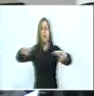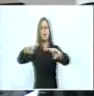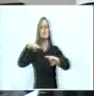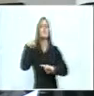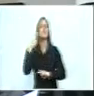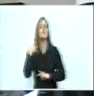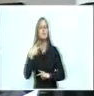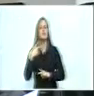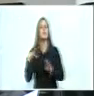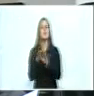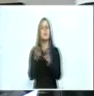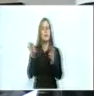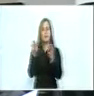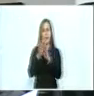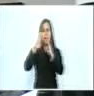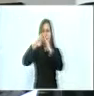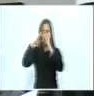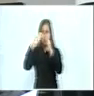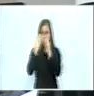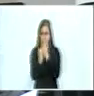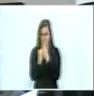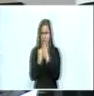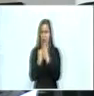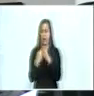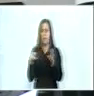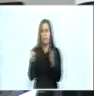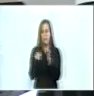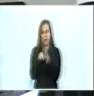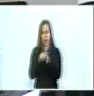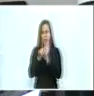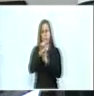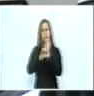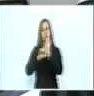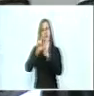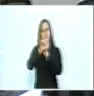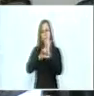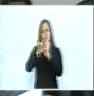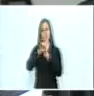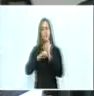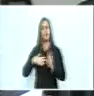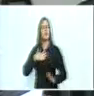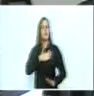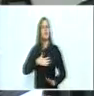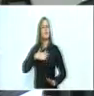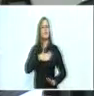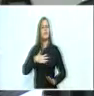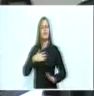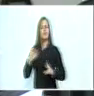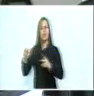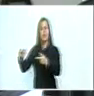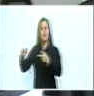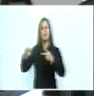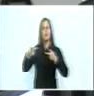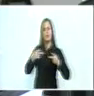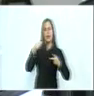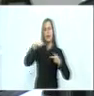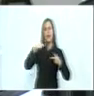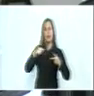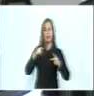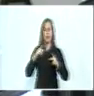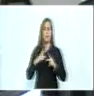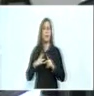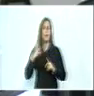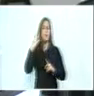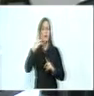por intermédio da Escola do Legislativo, tem a satisfação de convidar para a plenária municipal do